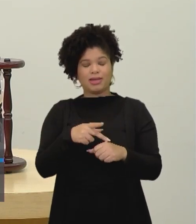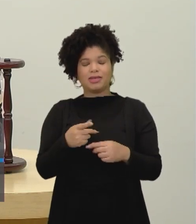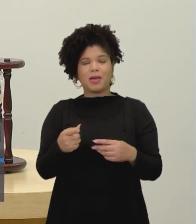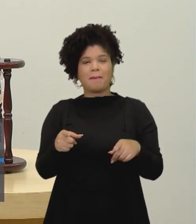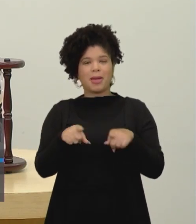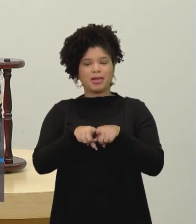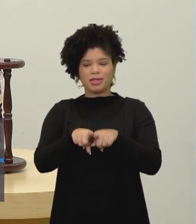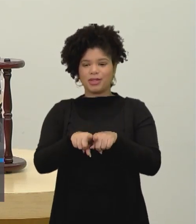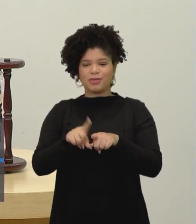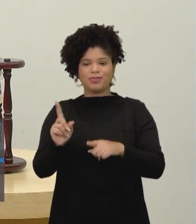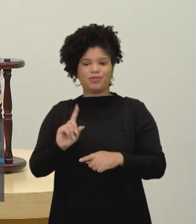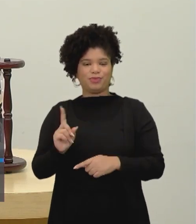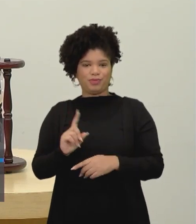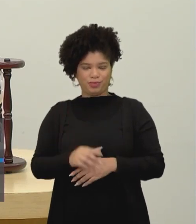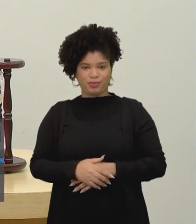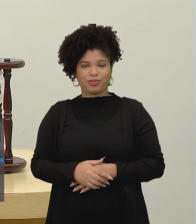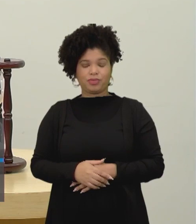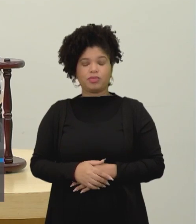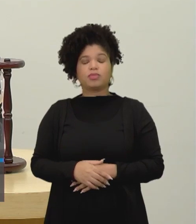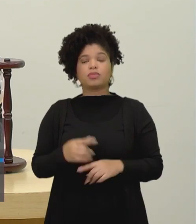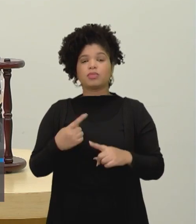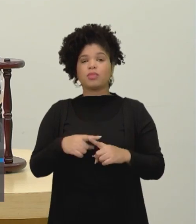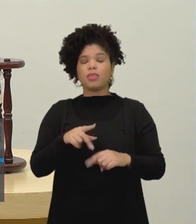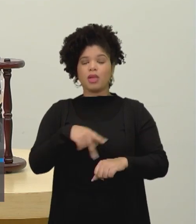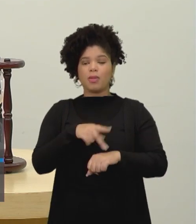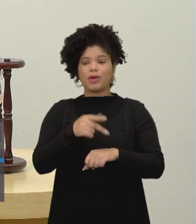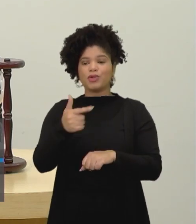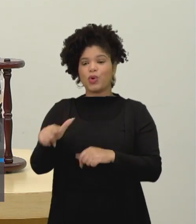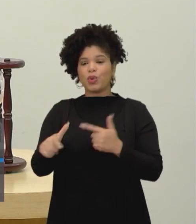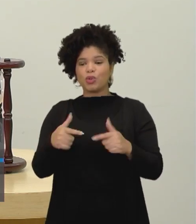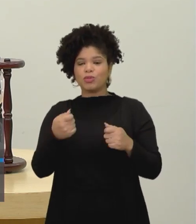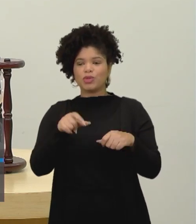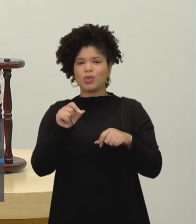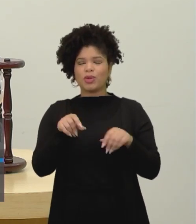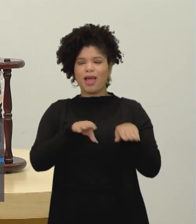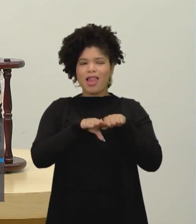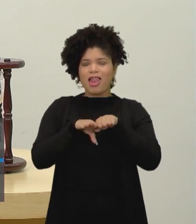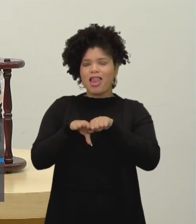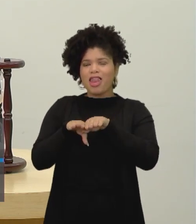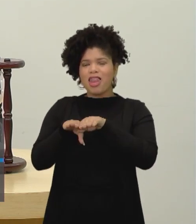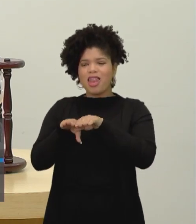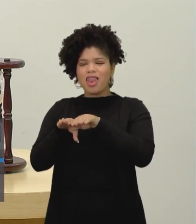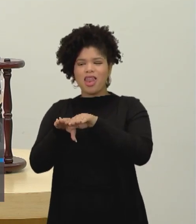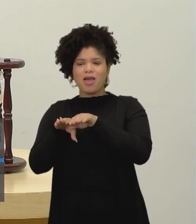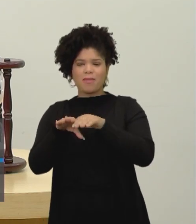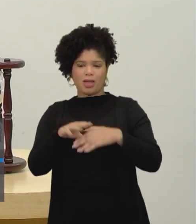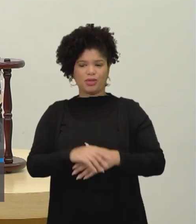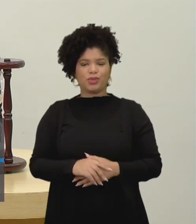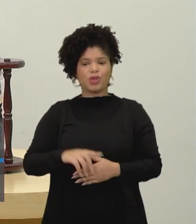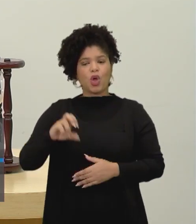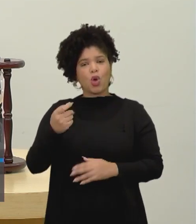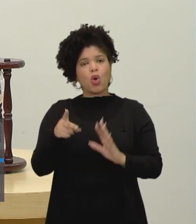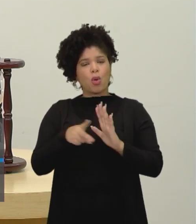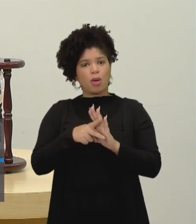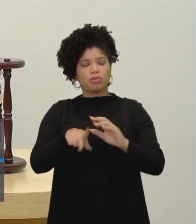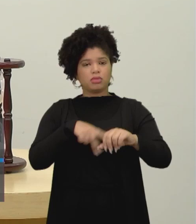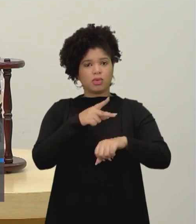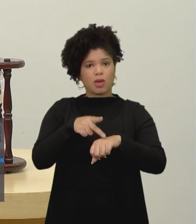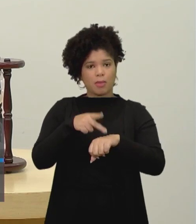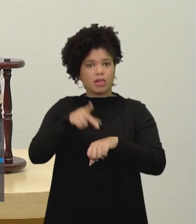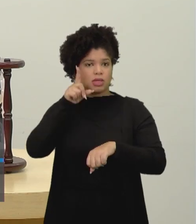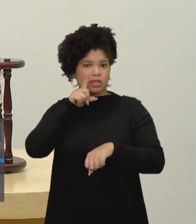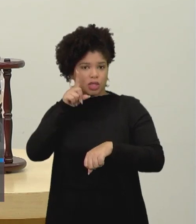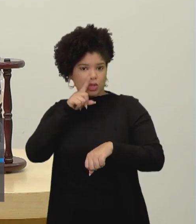Fria, nós sabemos que os países tiveram que ter um alinhamento ali, né? Ou ficava do lado dos Estados Unidos,